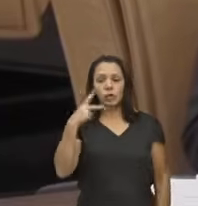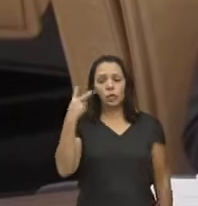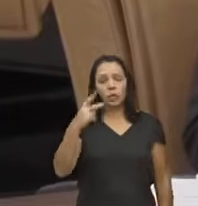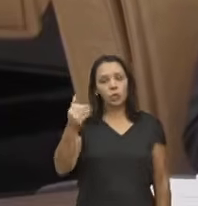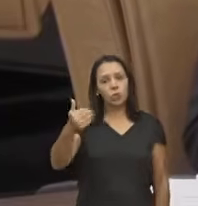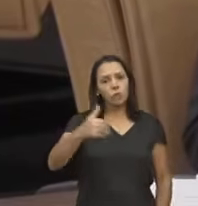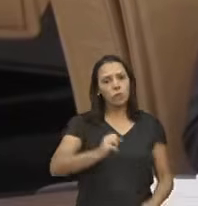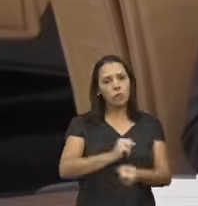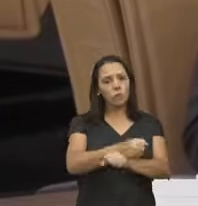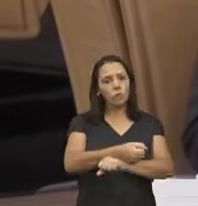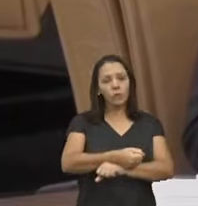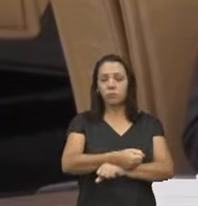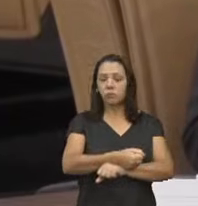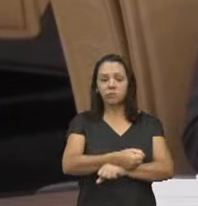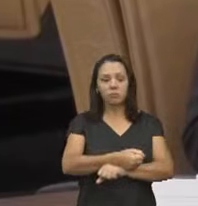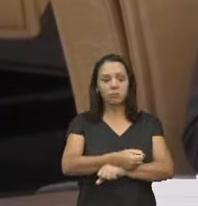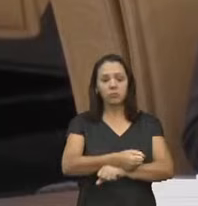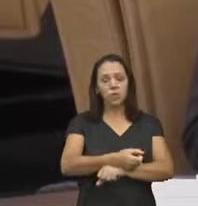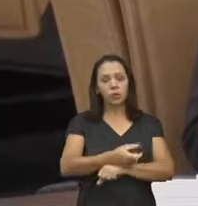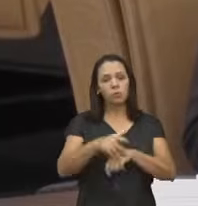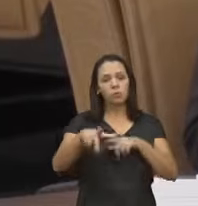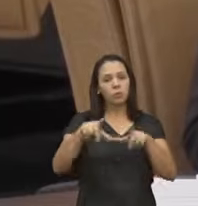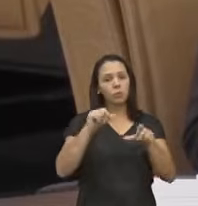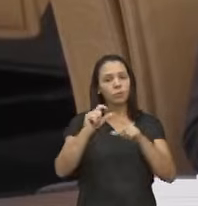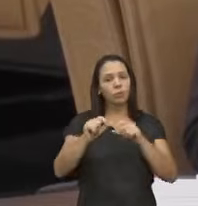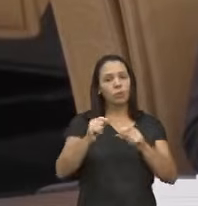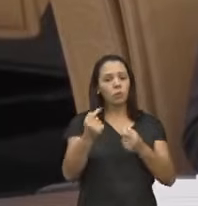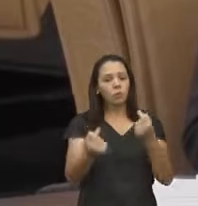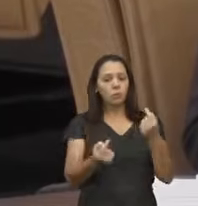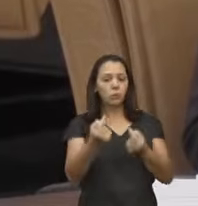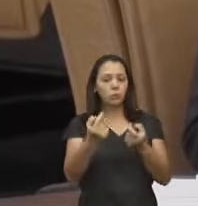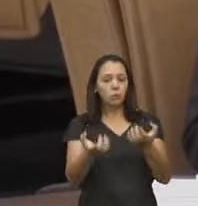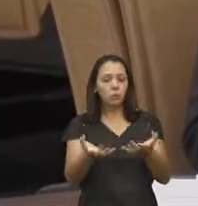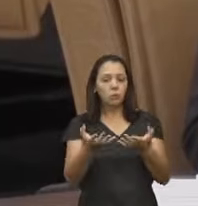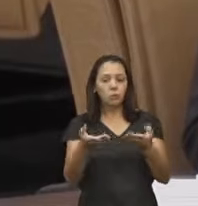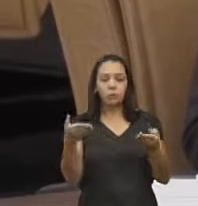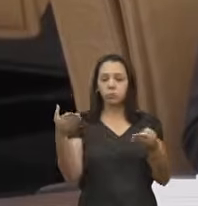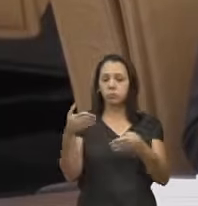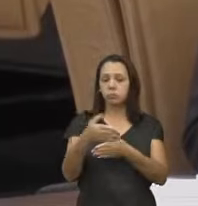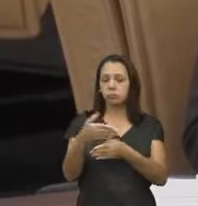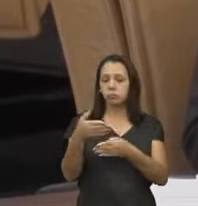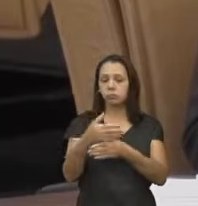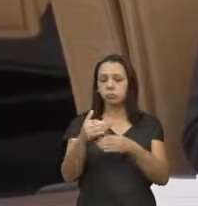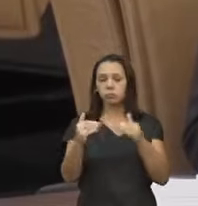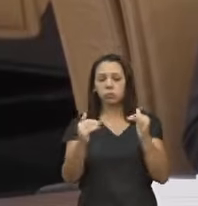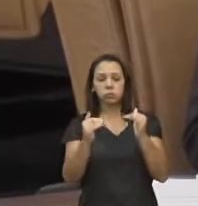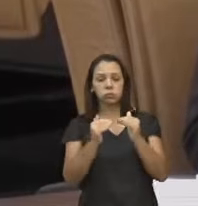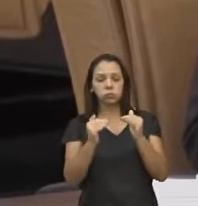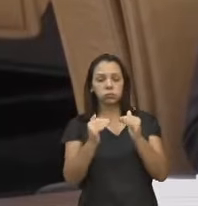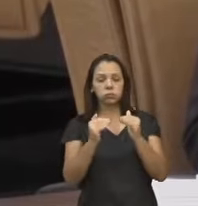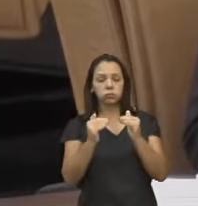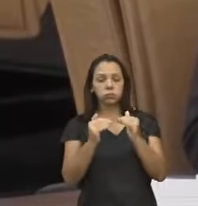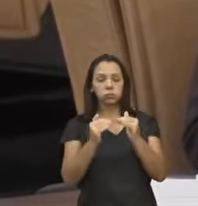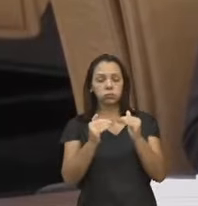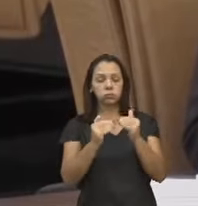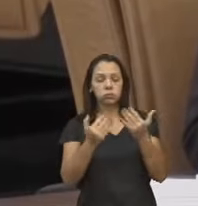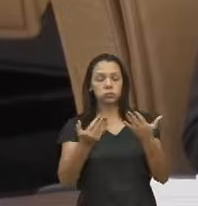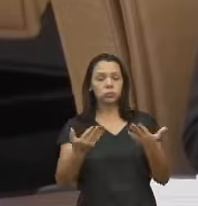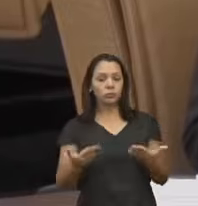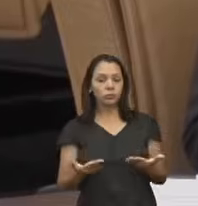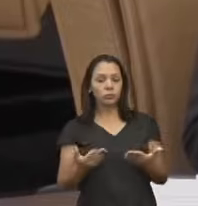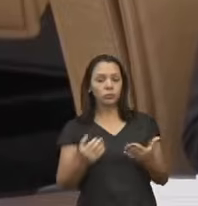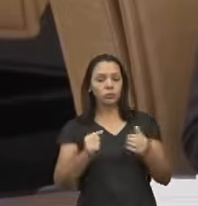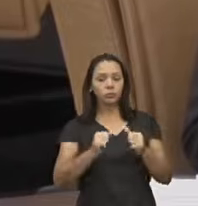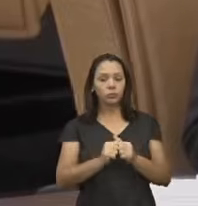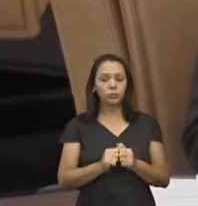vem na homenagem que ele acha adequada à participação, que acha que pode de alguma forma contribuir, então você reduz também um custo